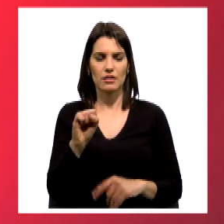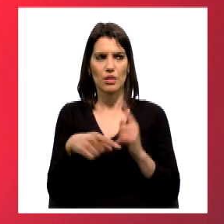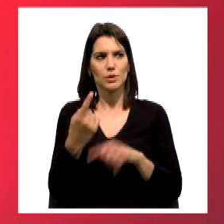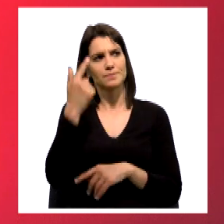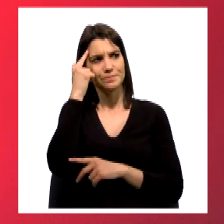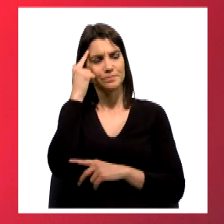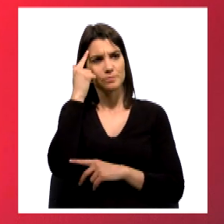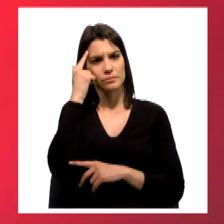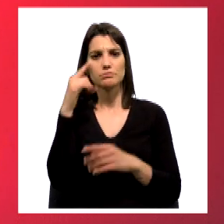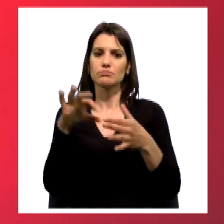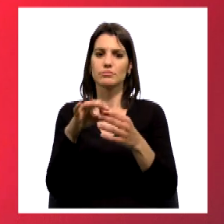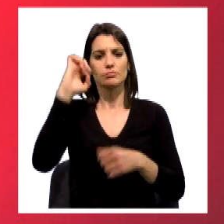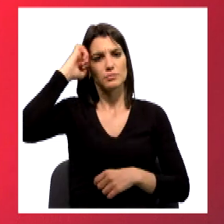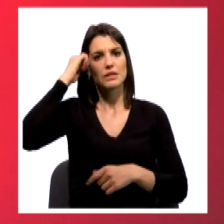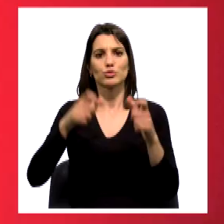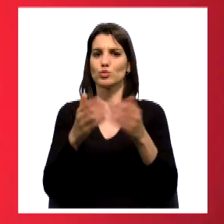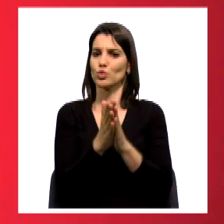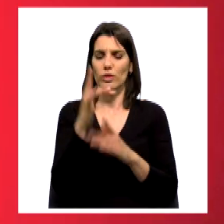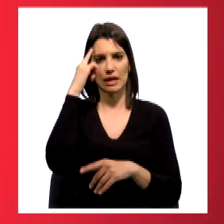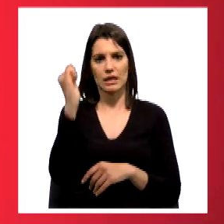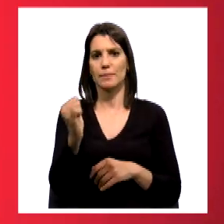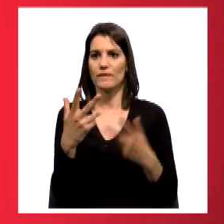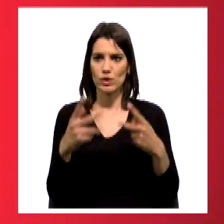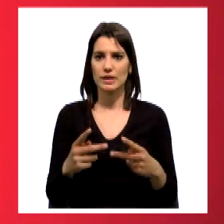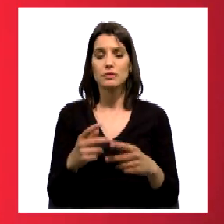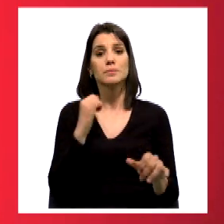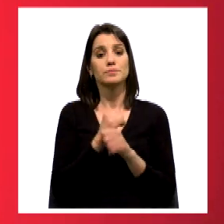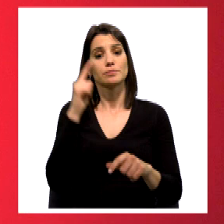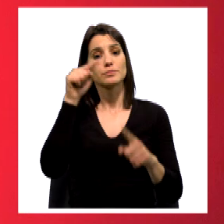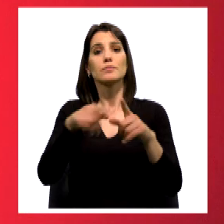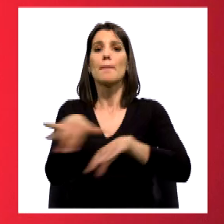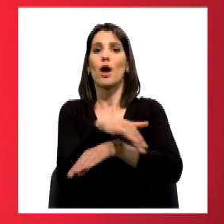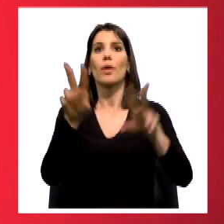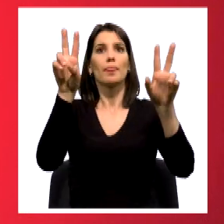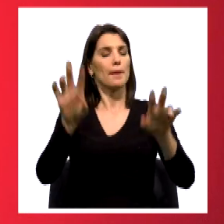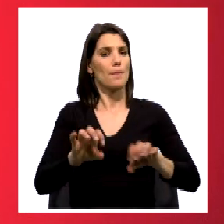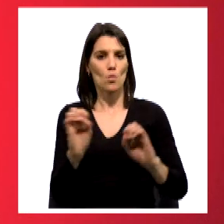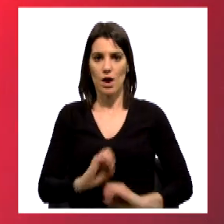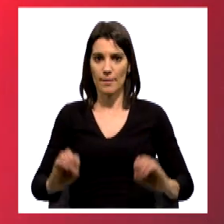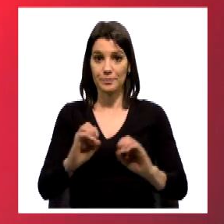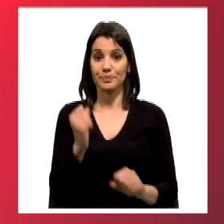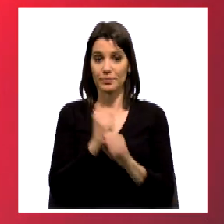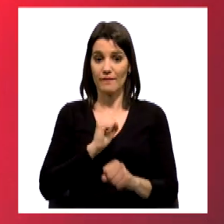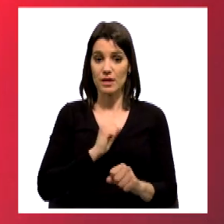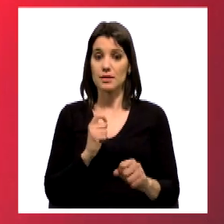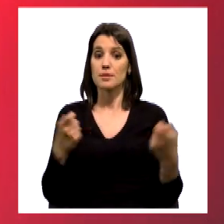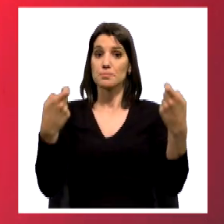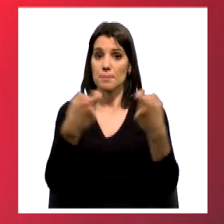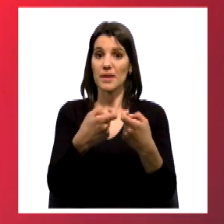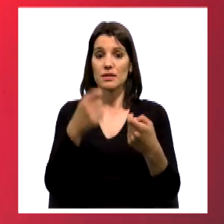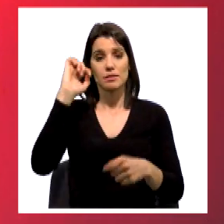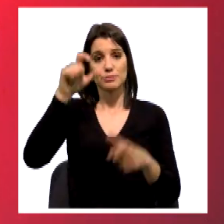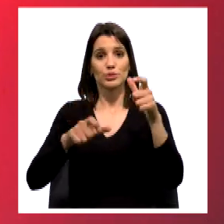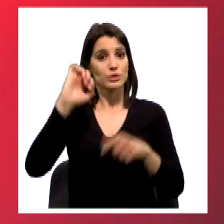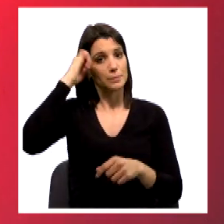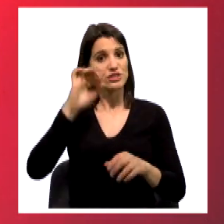para as vítimas de qualquer tipo de violência ou crime. A APAV escolheu o nosso trabalho para ir para a rua sem tema, ou seja, adaptámos o nosso trabalho